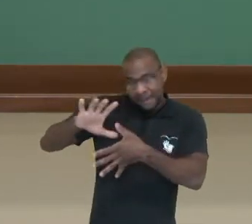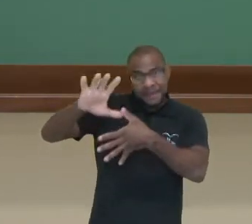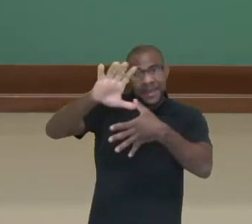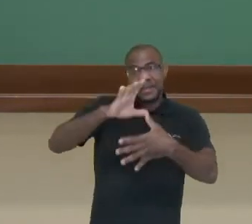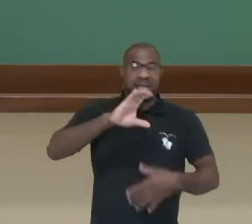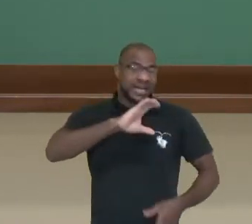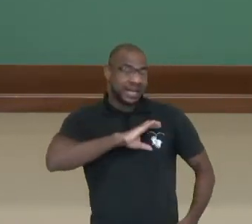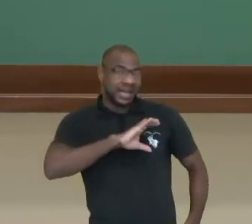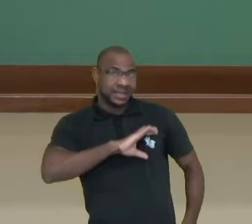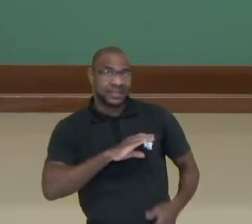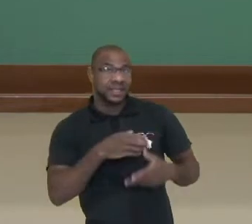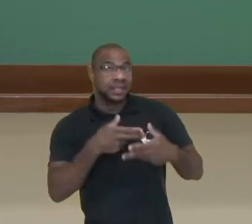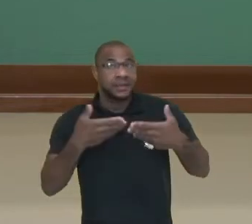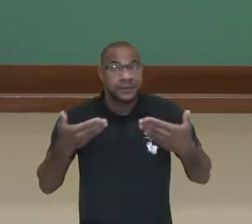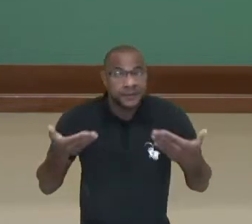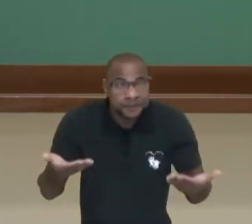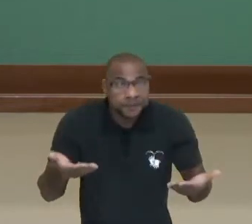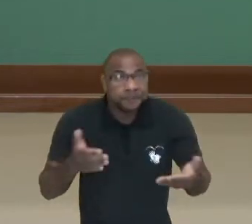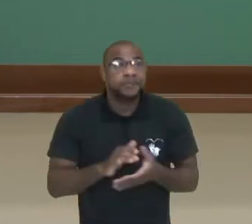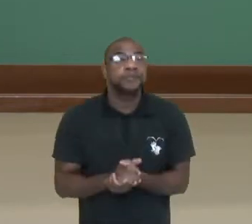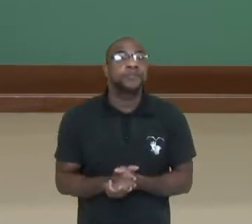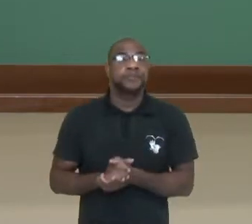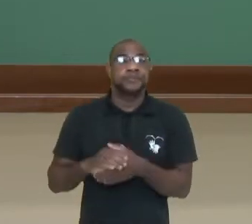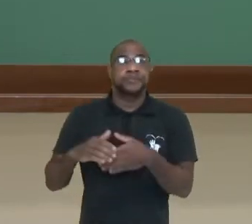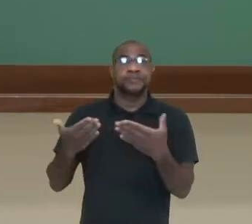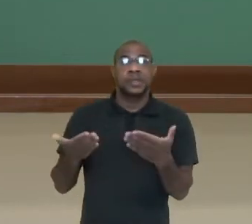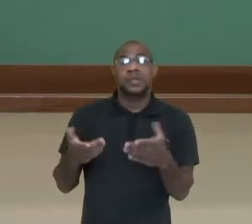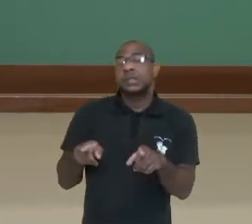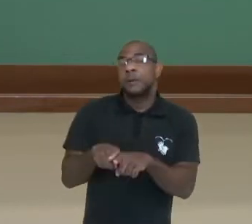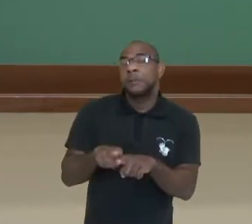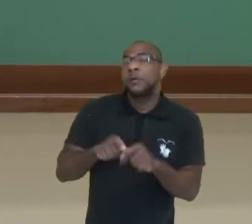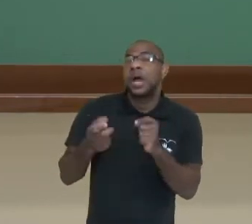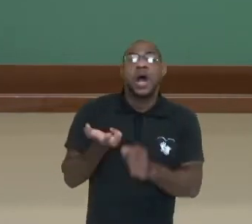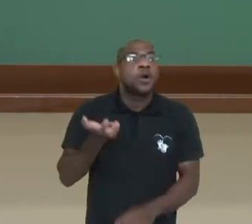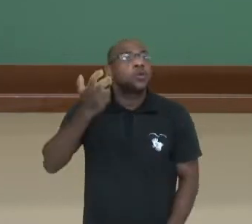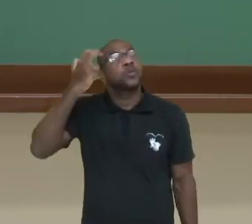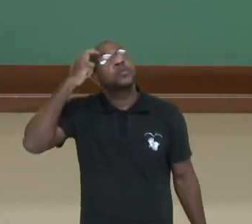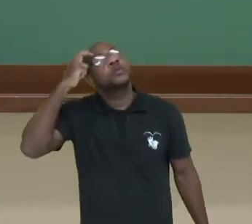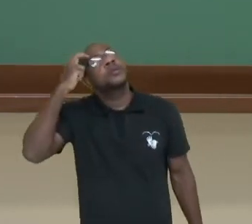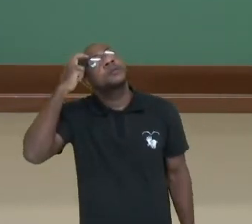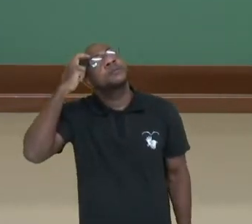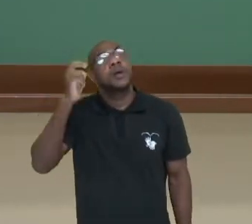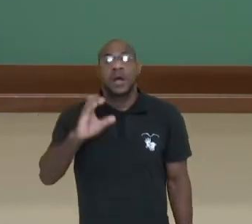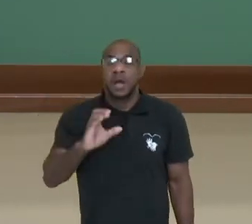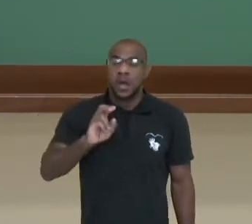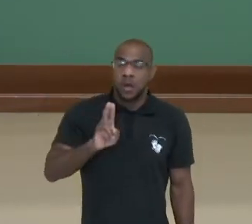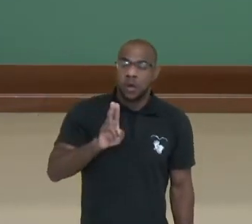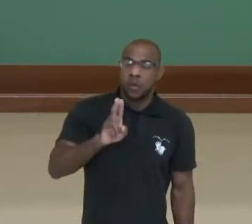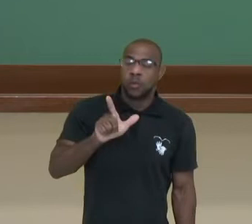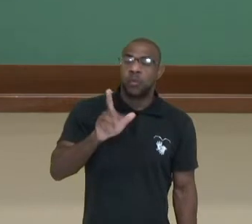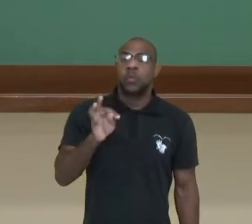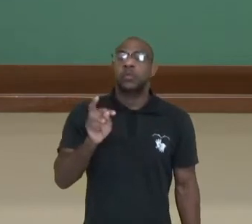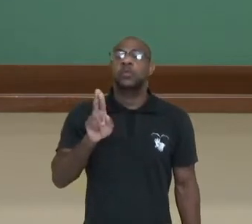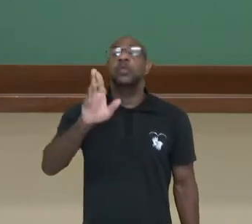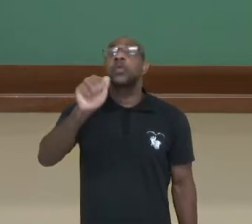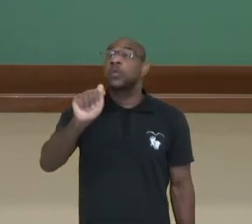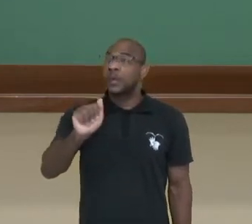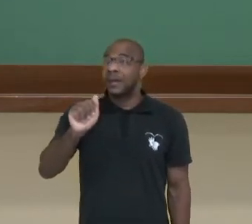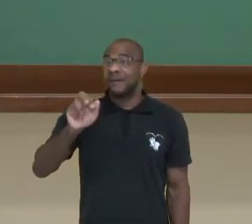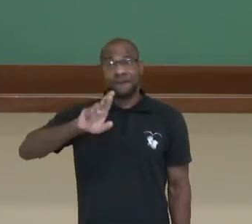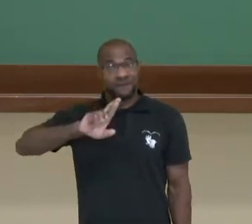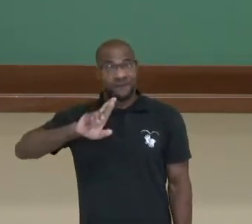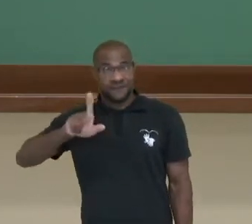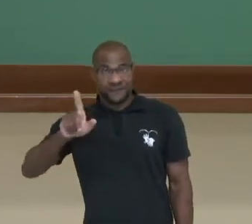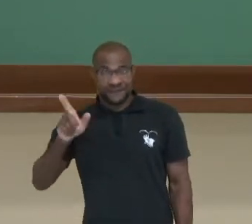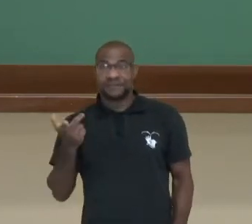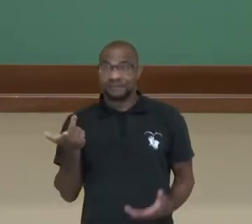lá, América, os norte-americanos, ou ainda a cultura, por exemplo, dos asiáticos, né, da Coreia do Sul e